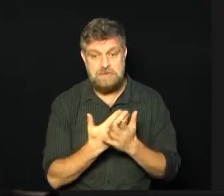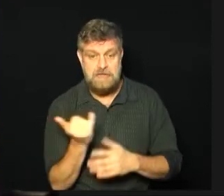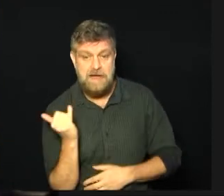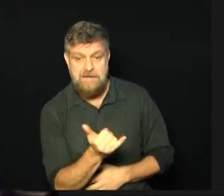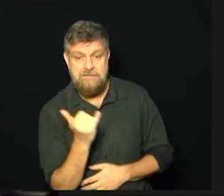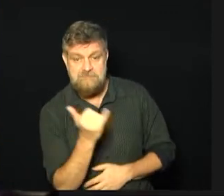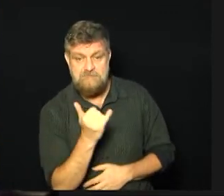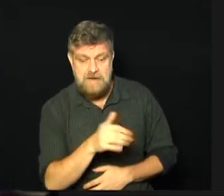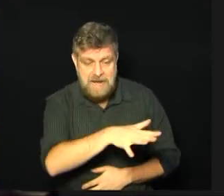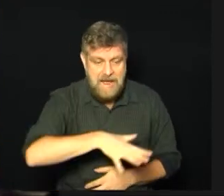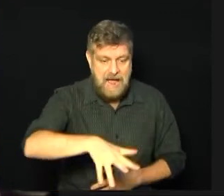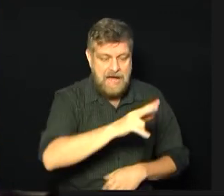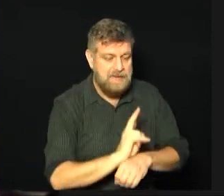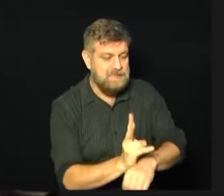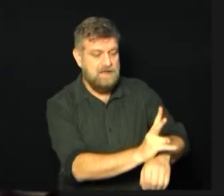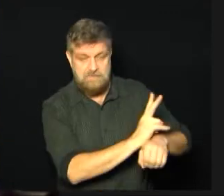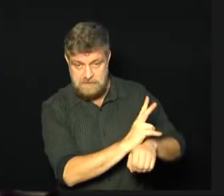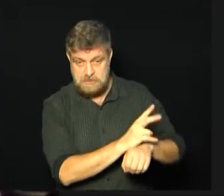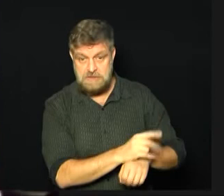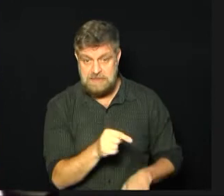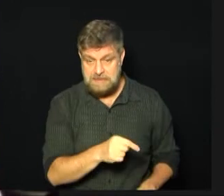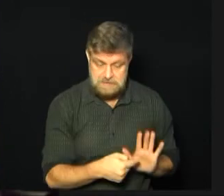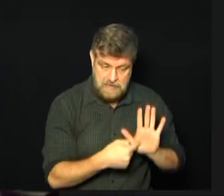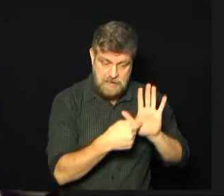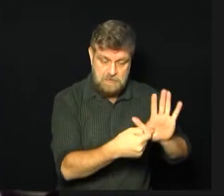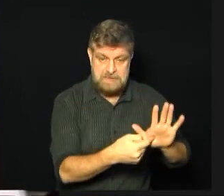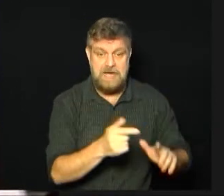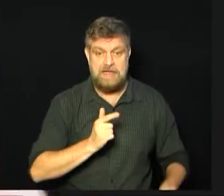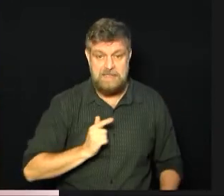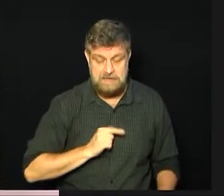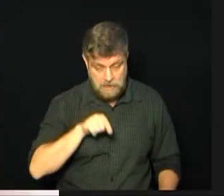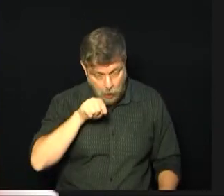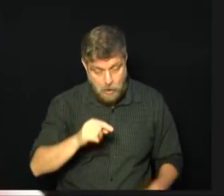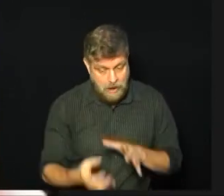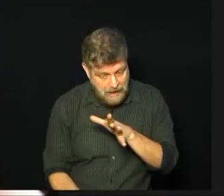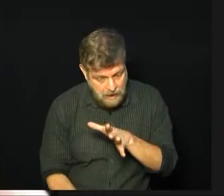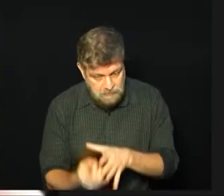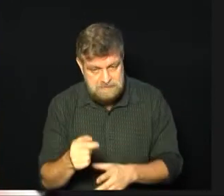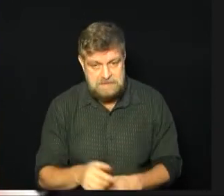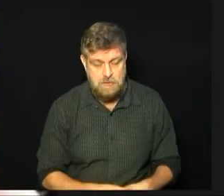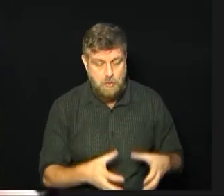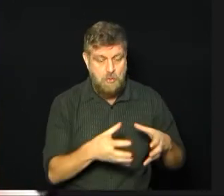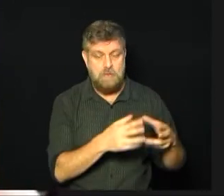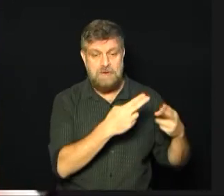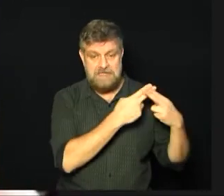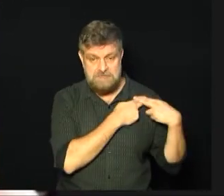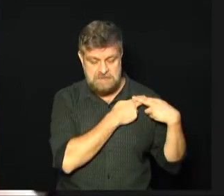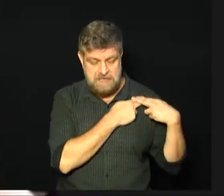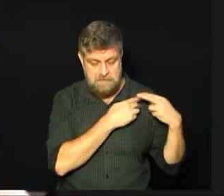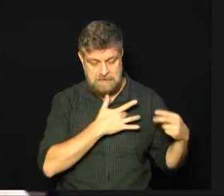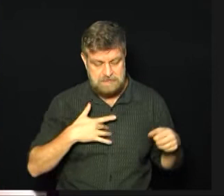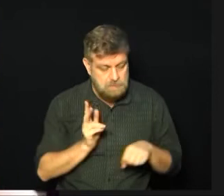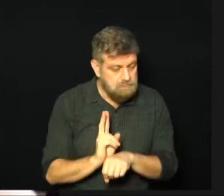as vigilâncias regionais as vigilâncias em saúde regionais, de onde elas estão